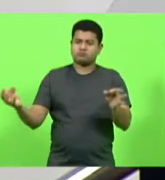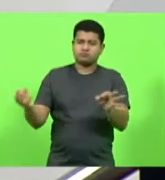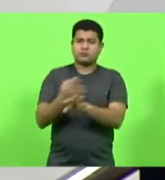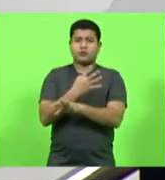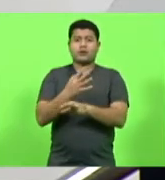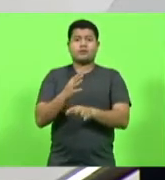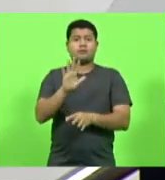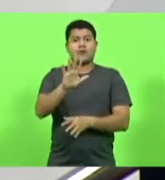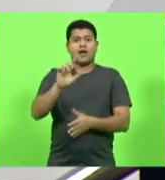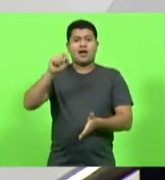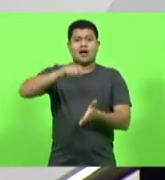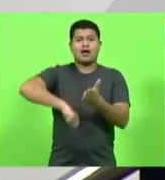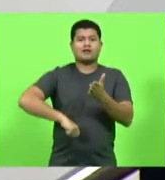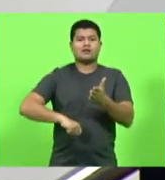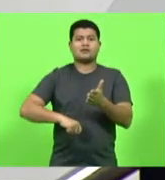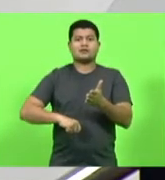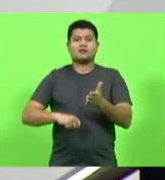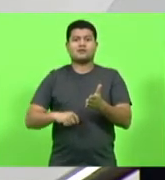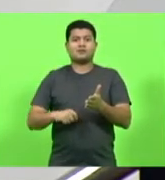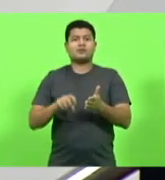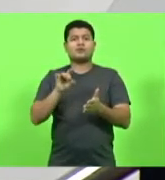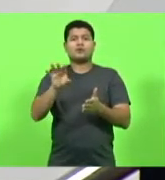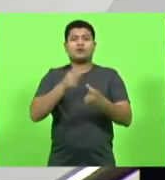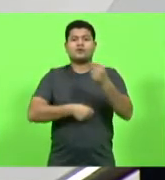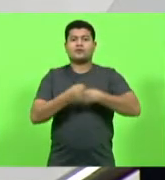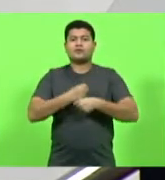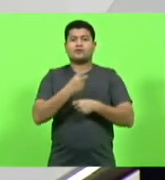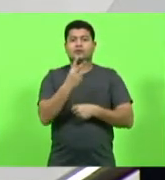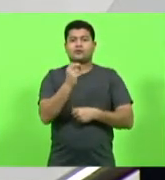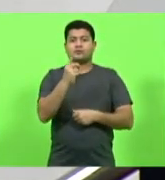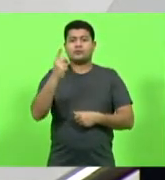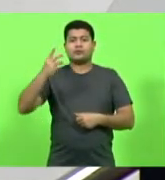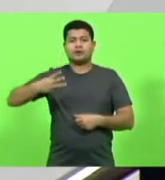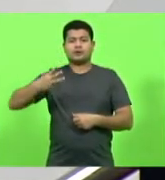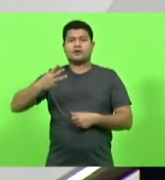2013 e disse que ficaria pronta em 2 anos.